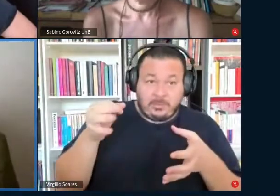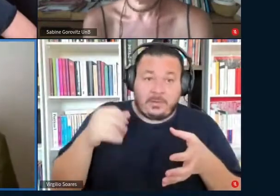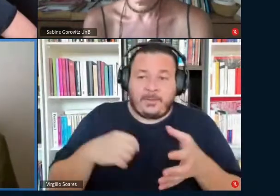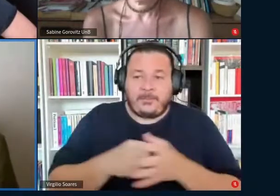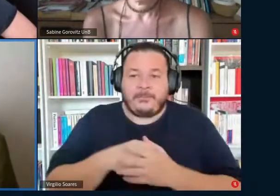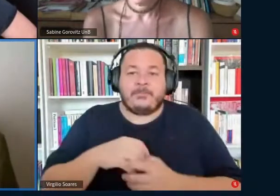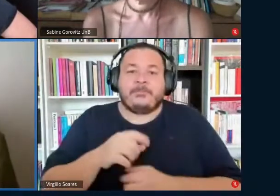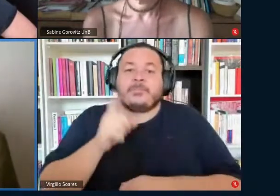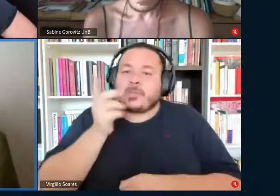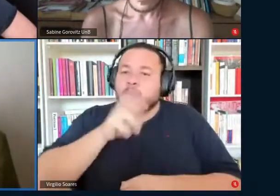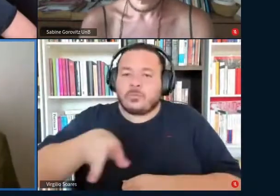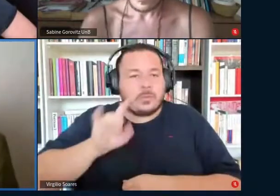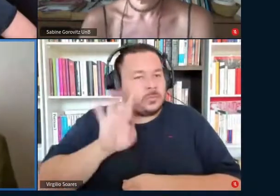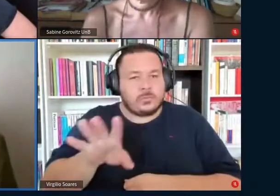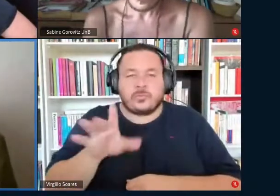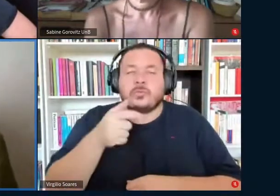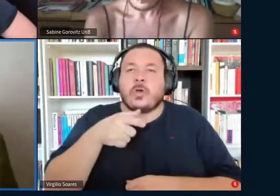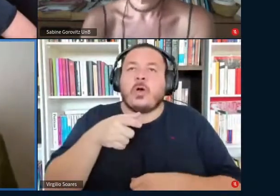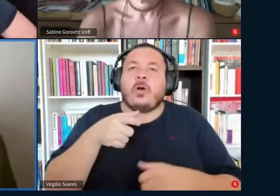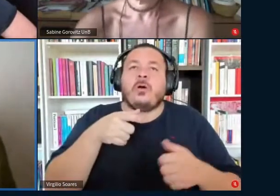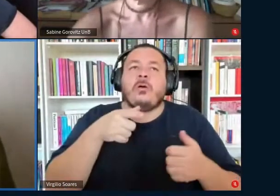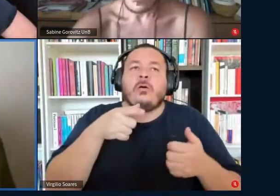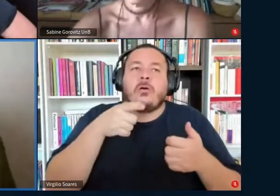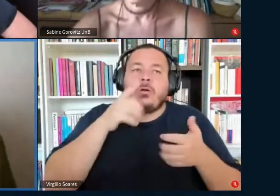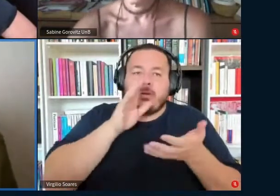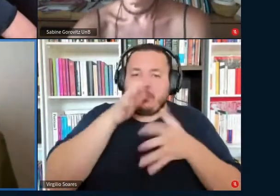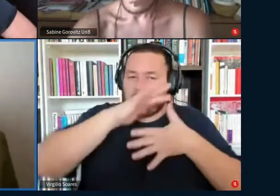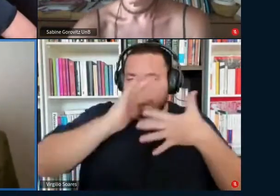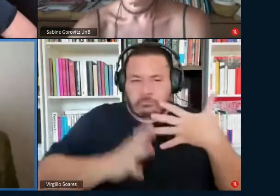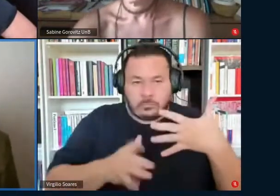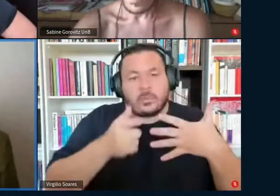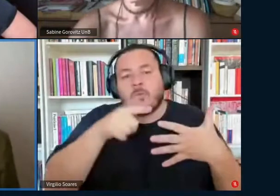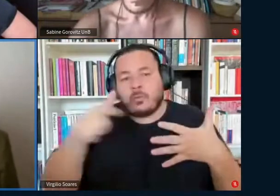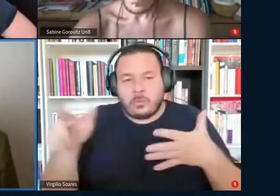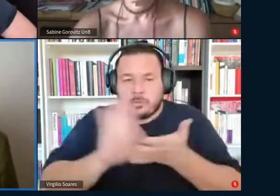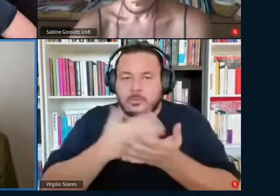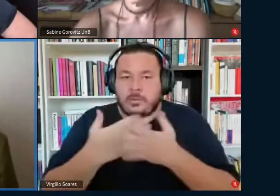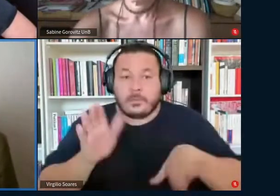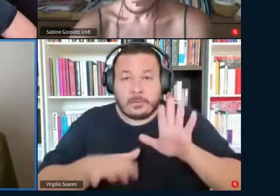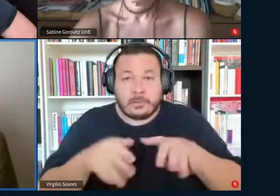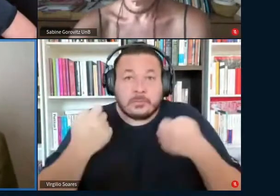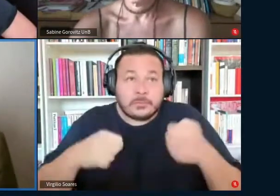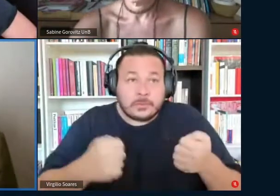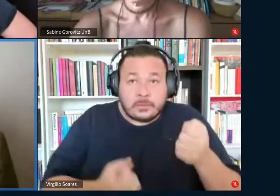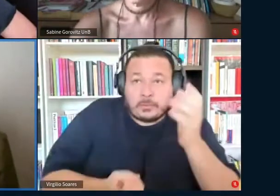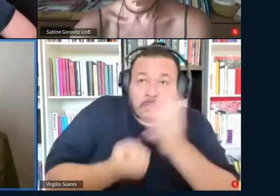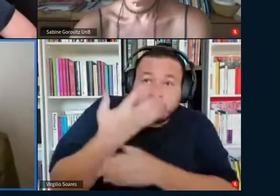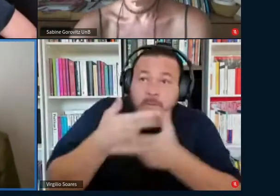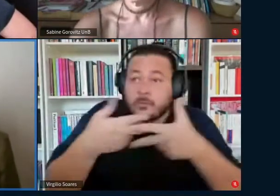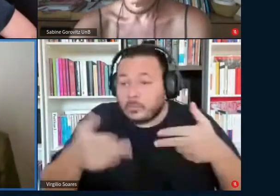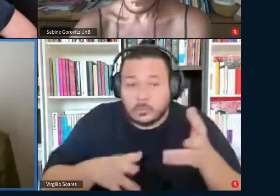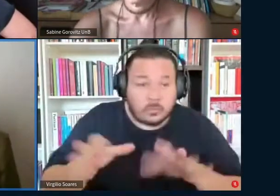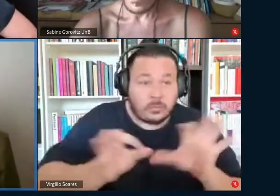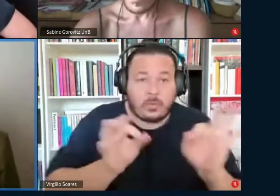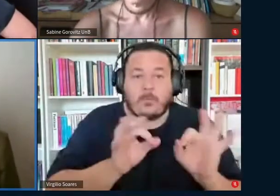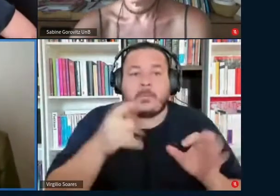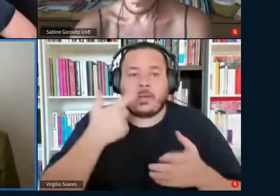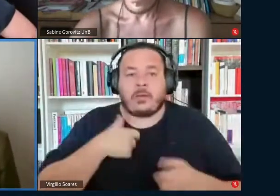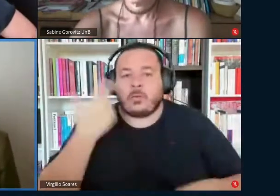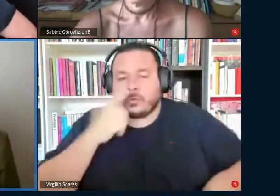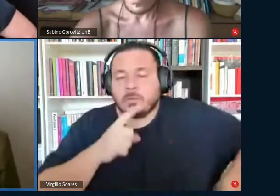isso. Não é só de Libras, os outros intérpretes também têm que criar situações e ambientes para que o seu trabalho seja